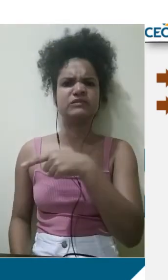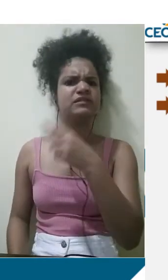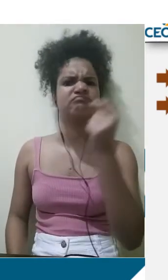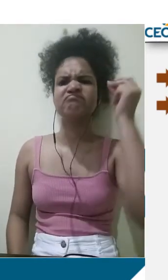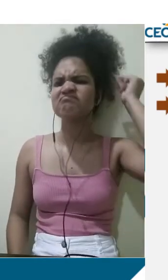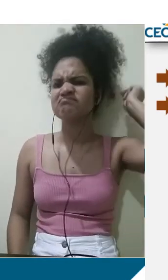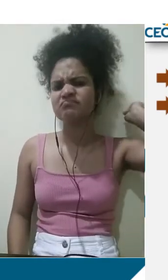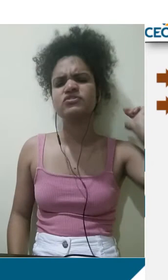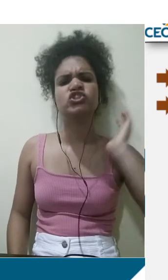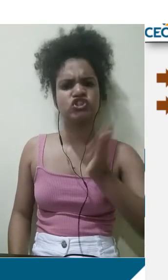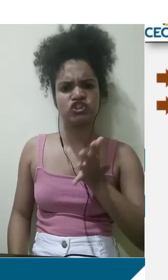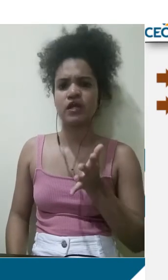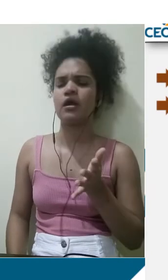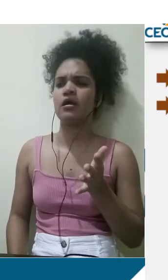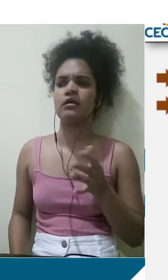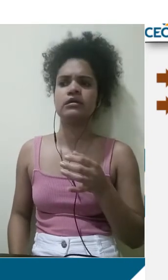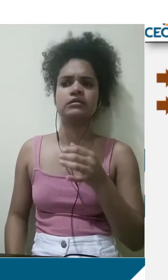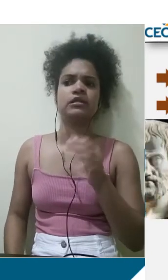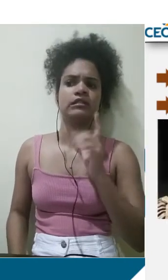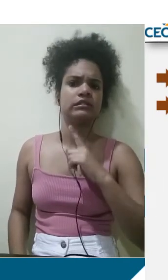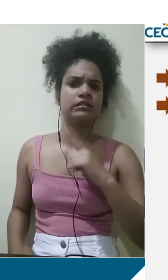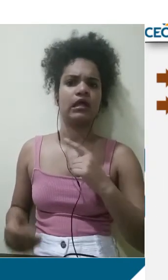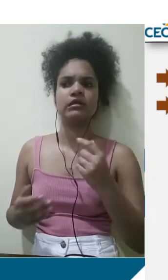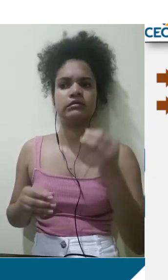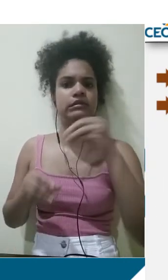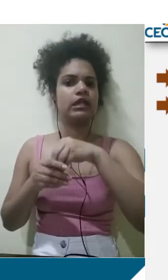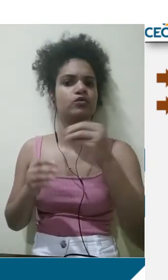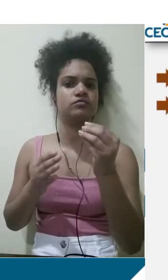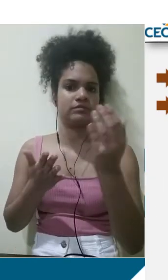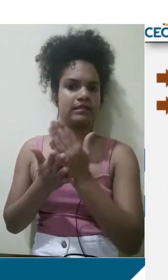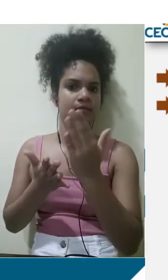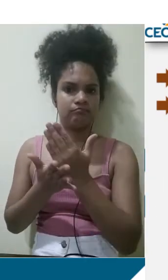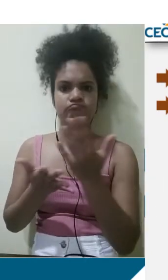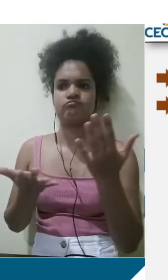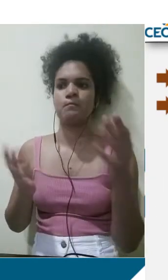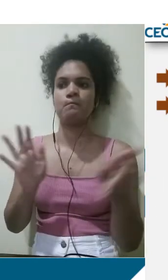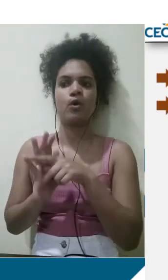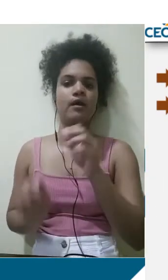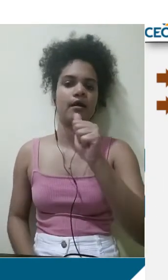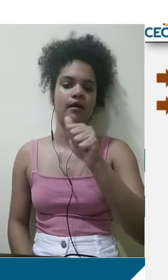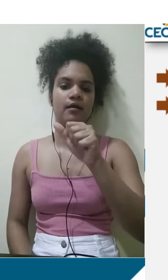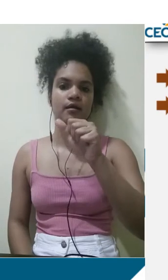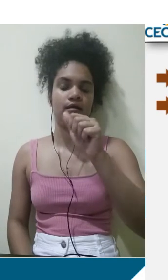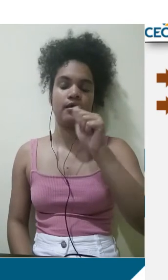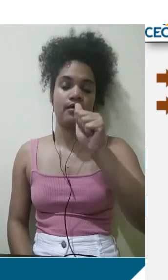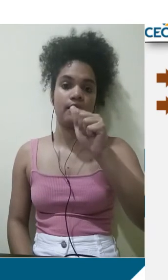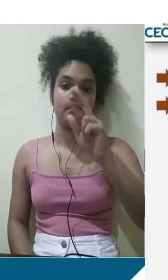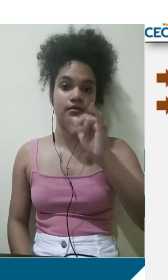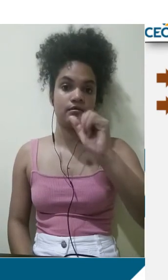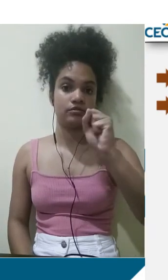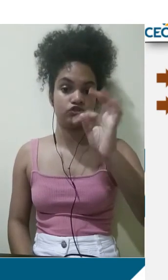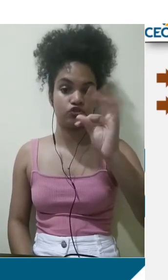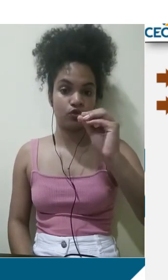ideia muito antiga. Está relatada, por exemplo, nos trabalhos de Aristóteles. Portanto, remonta à antiguidade